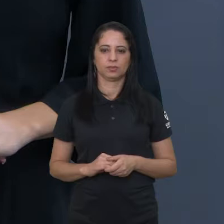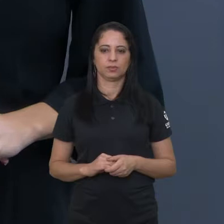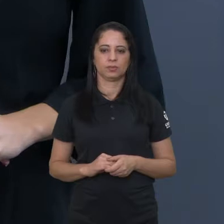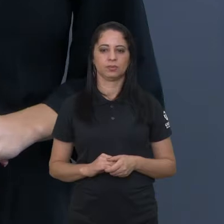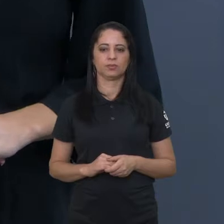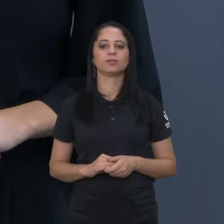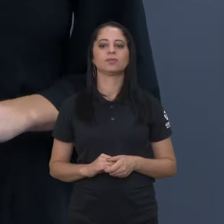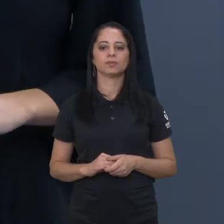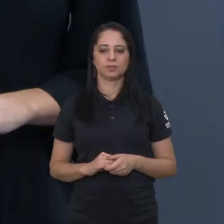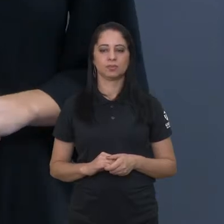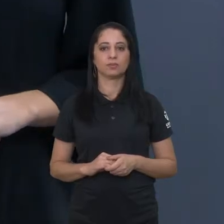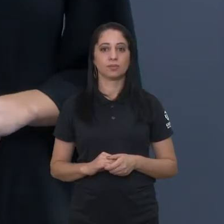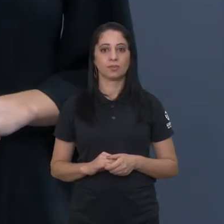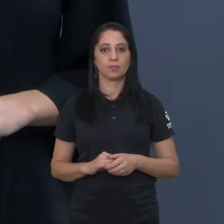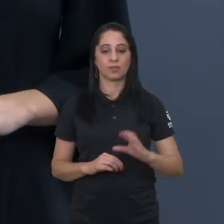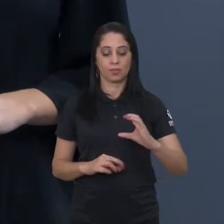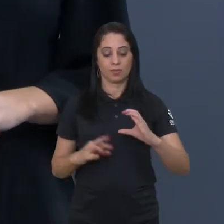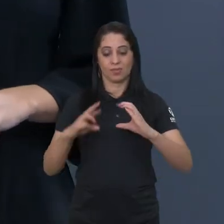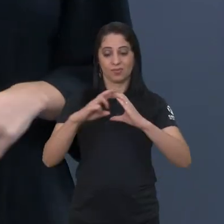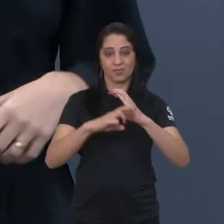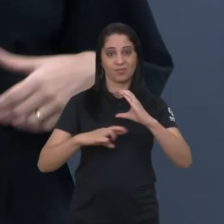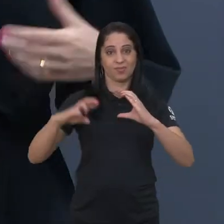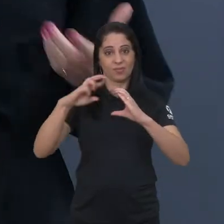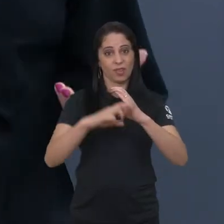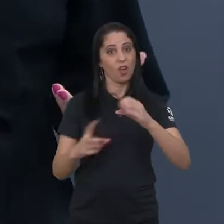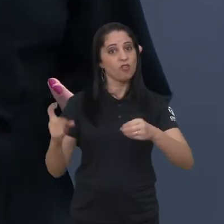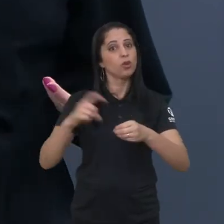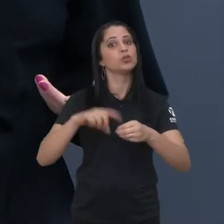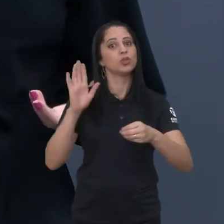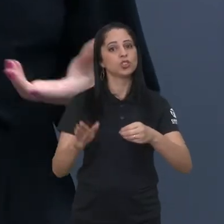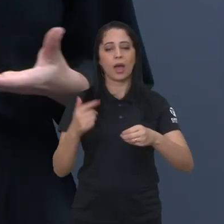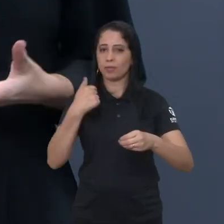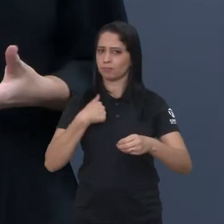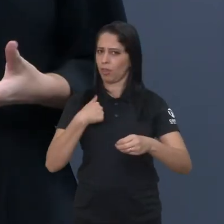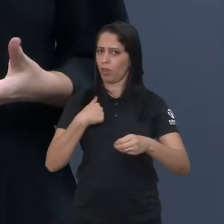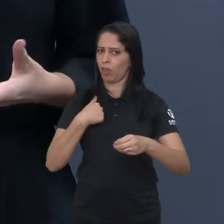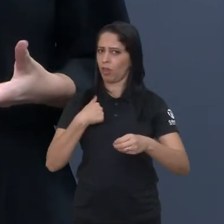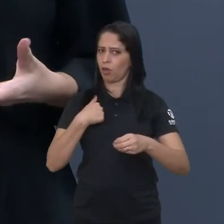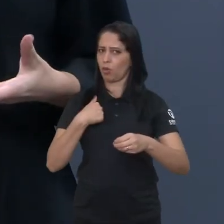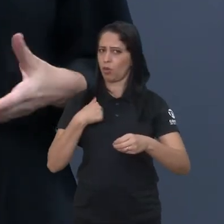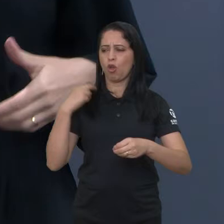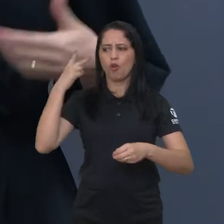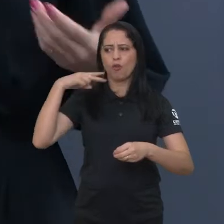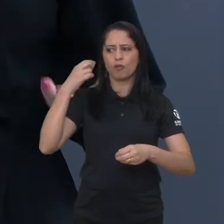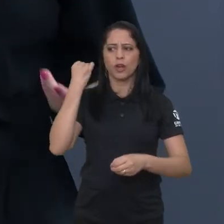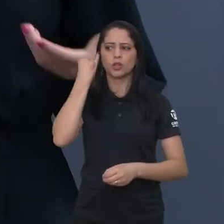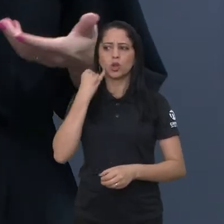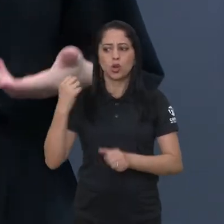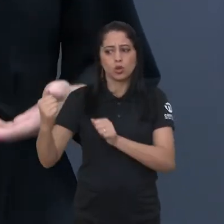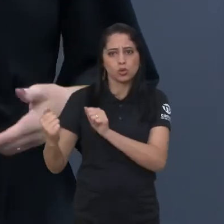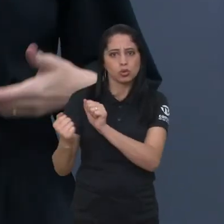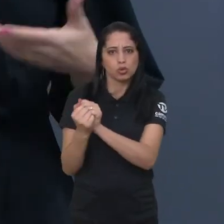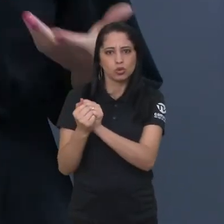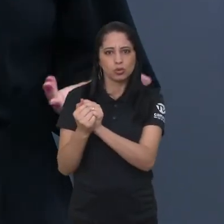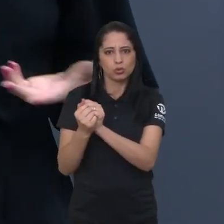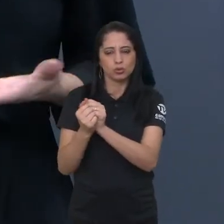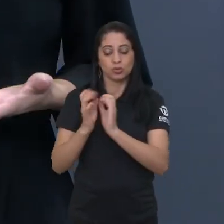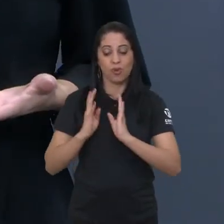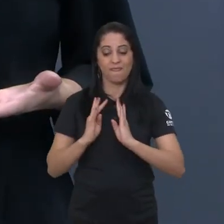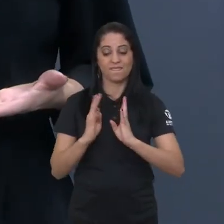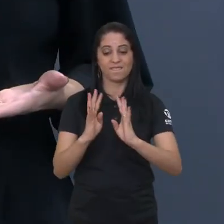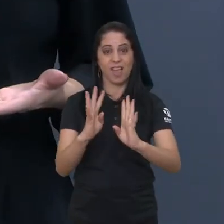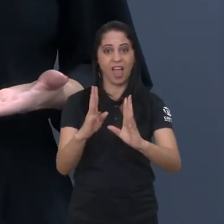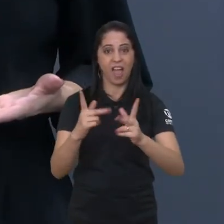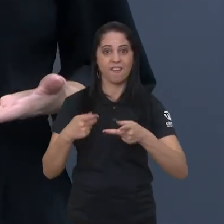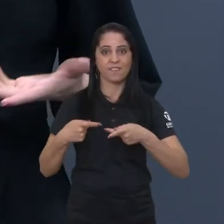Câmara Fiscaliza está de volta e eu fui até o Parque da Cidade com o vereador Zé Luiz para conhecer algumas startups que estão